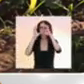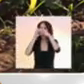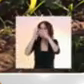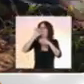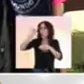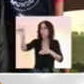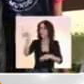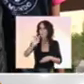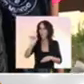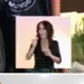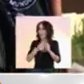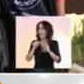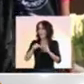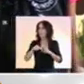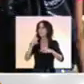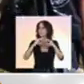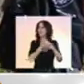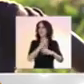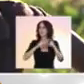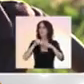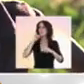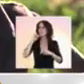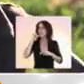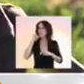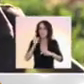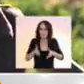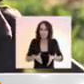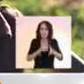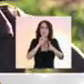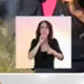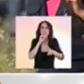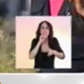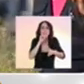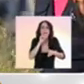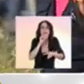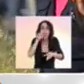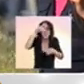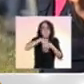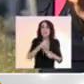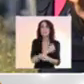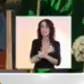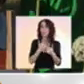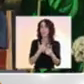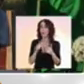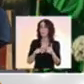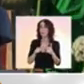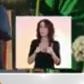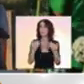Não são de um continente longínquo estes lares inacabados. Estes caminhos de terra batida sobrevivem dentro da